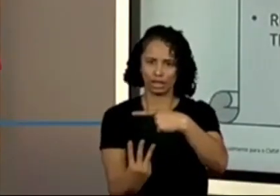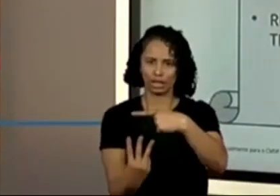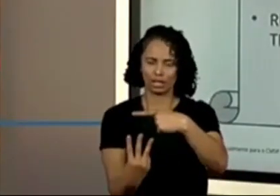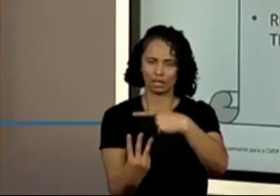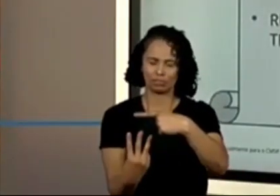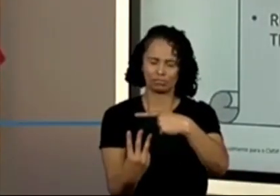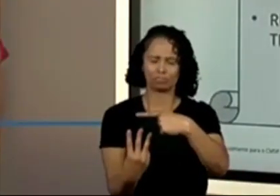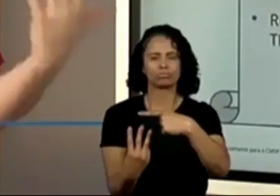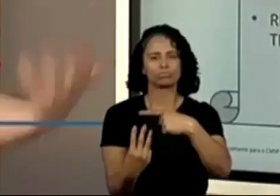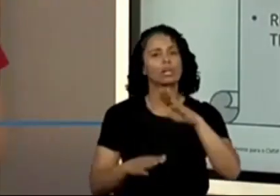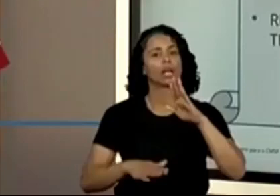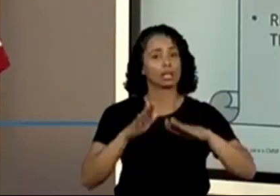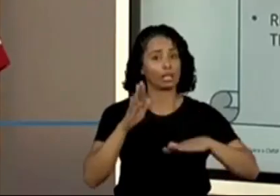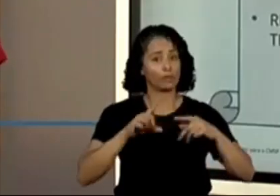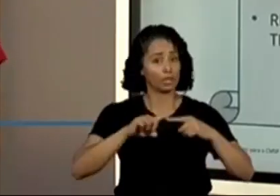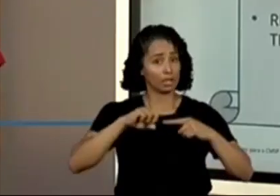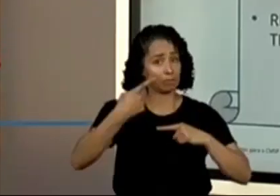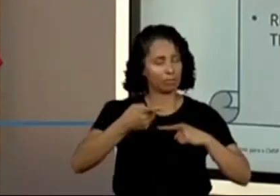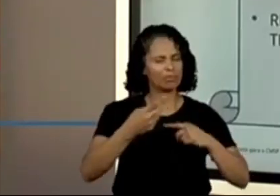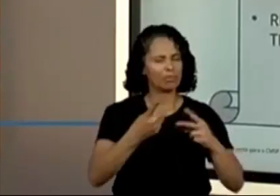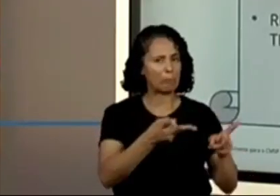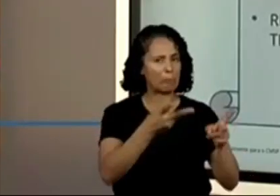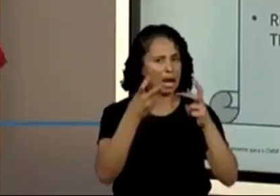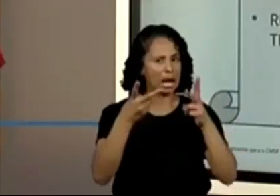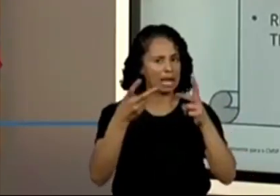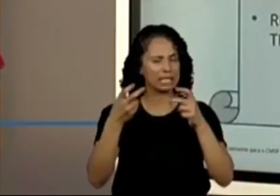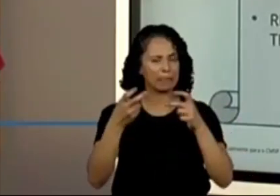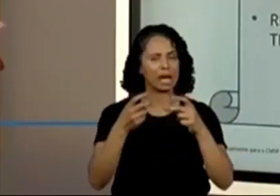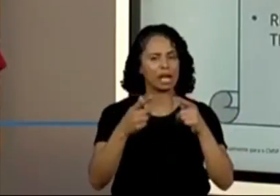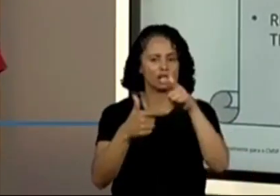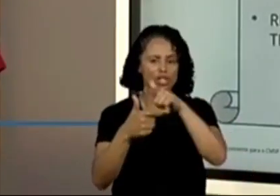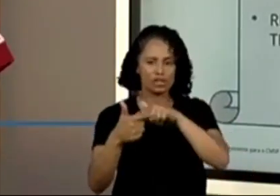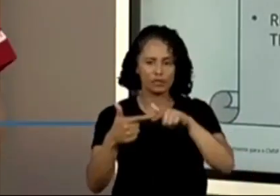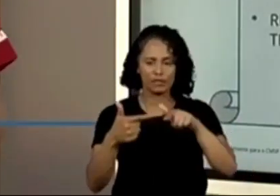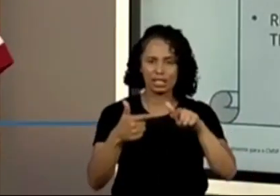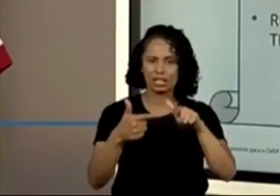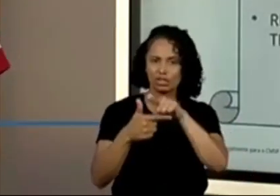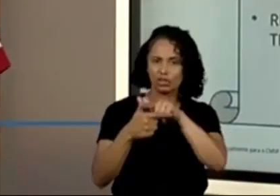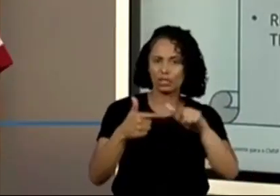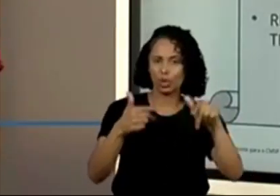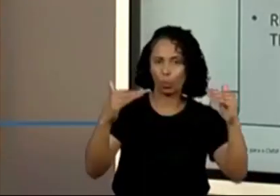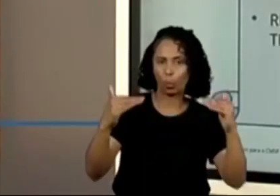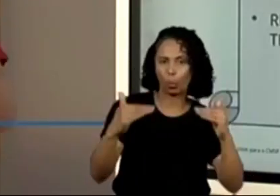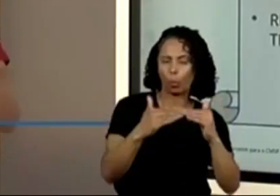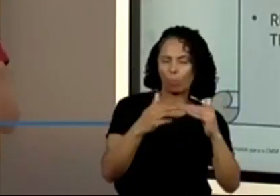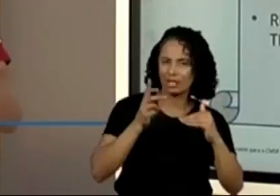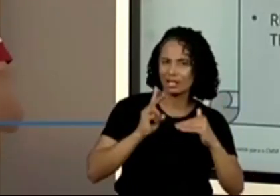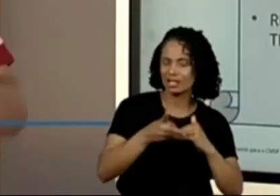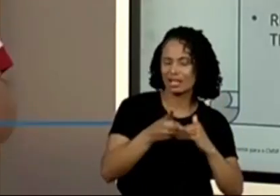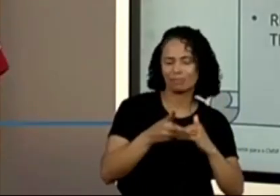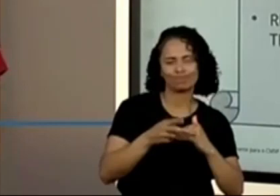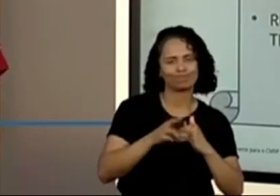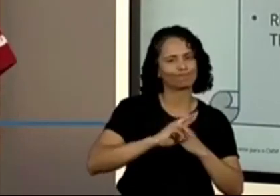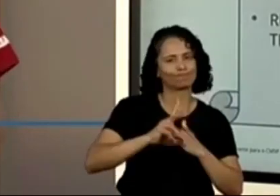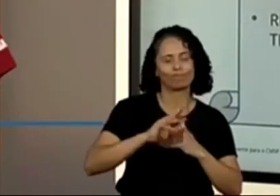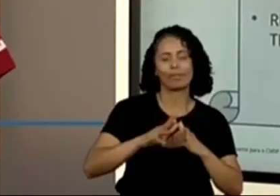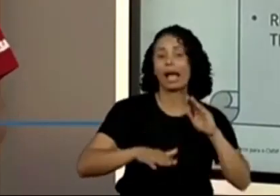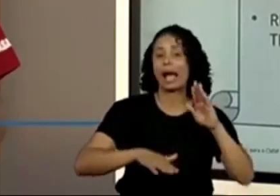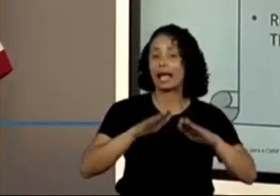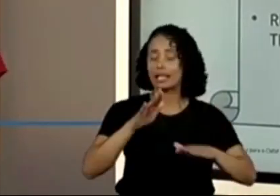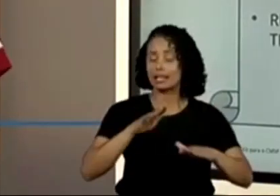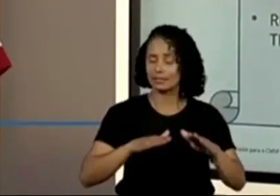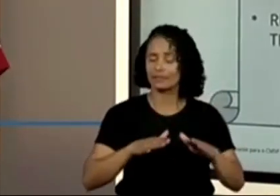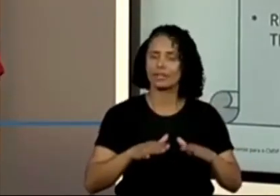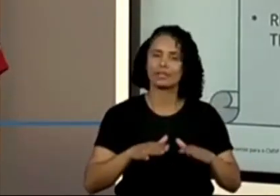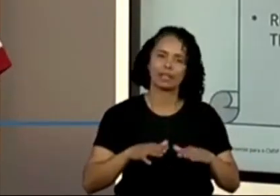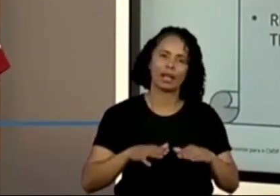mais para frente. Nós vamos identificar isso, nós vamos localizar essas relações. Mas toda vez que eu estou dividindo